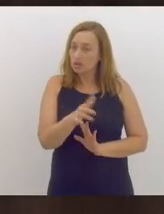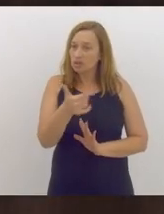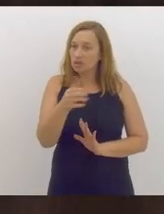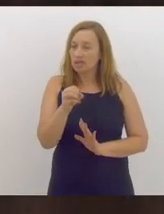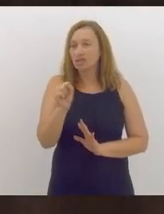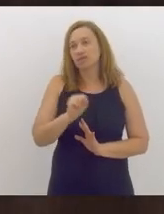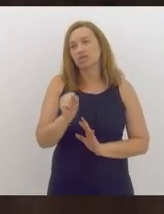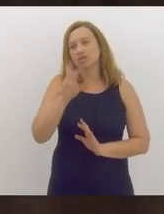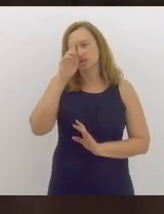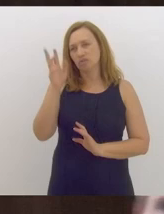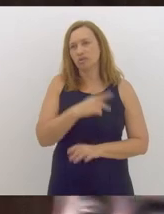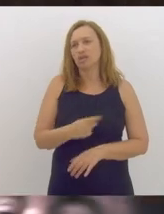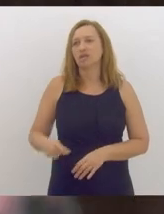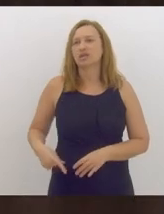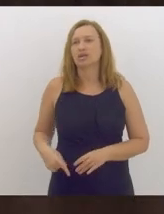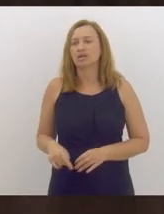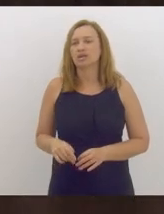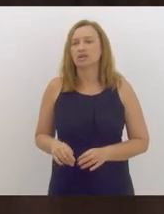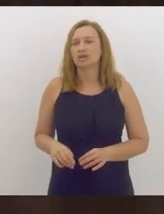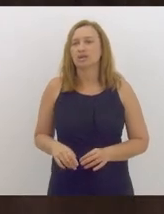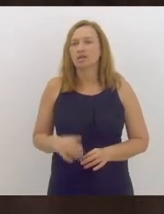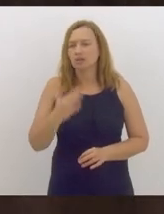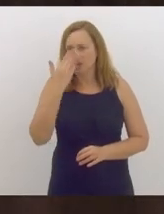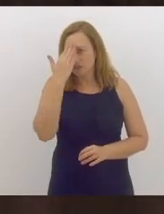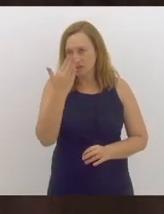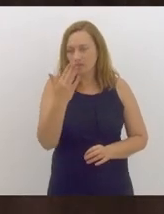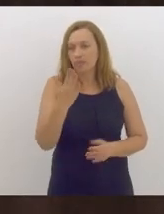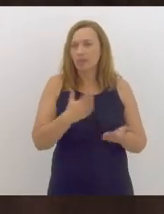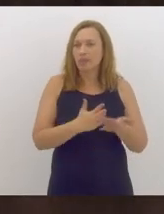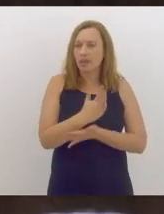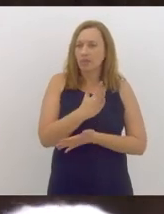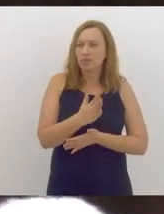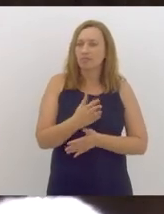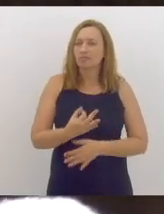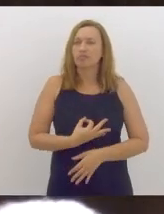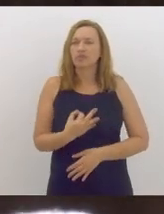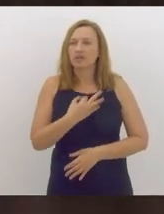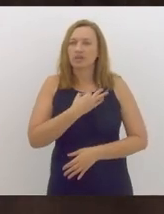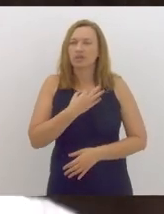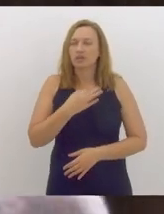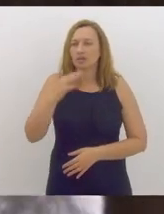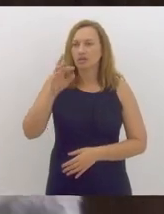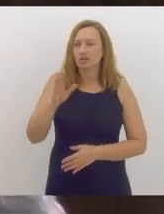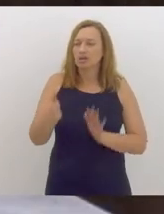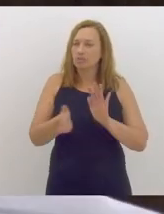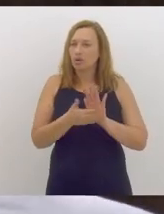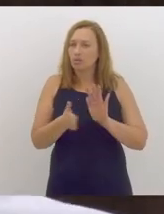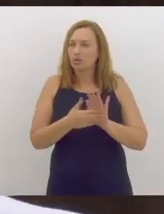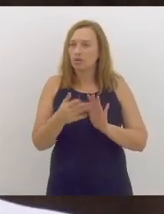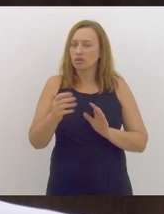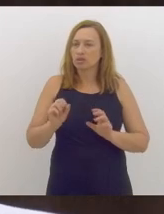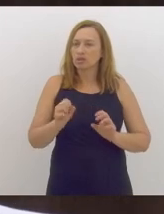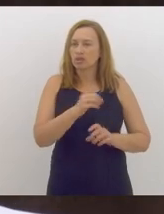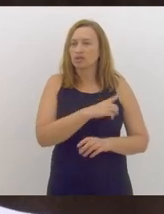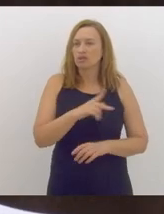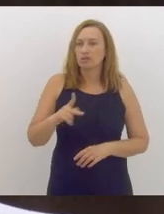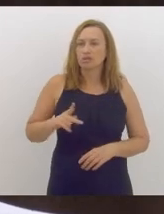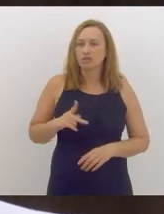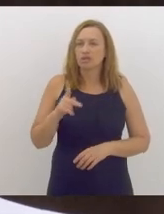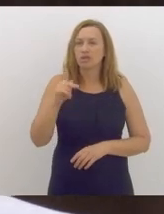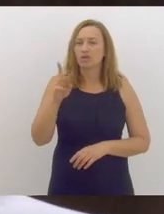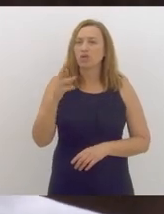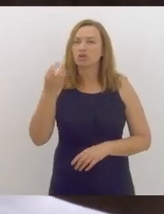segundinhos, presidente, para agradecer pela aprovação da medalha que Vossa Excelência propôs ao defensor-geral Rodrigo